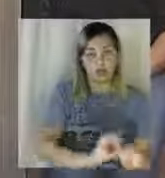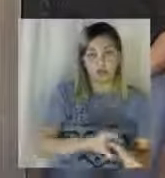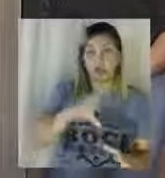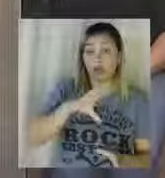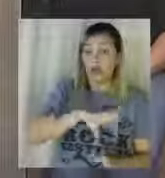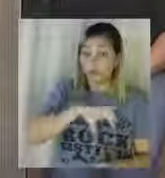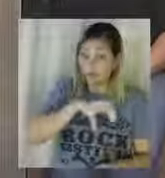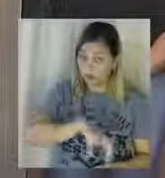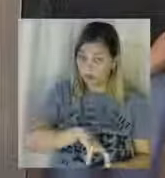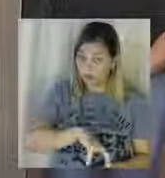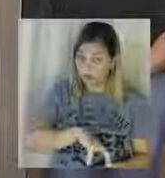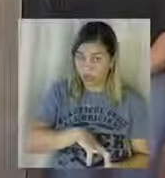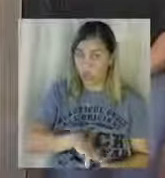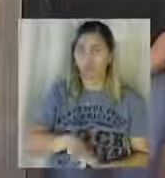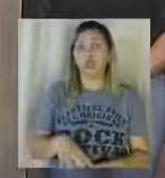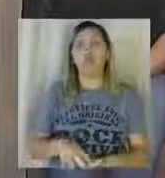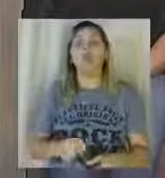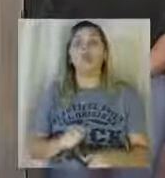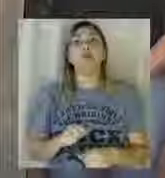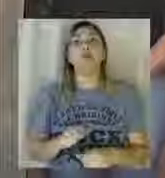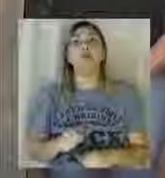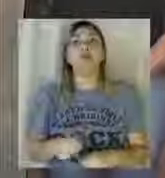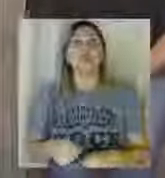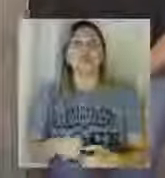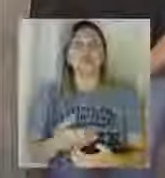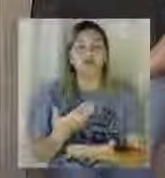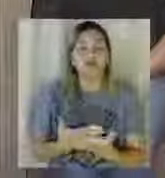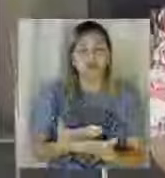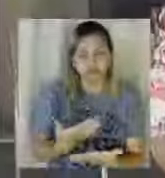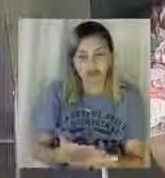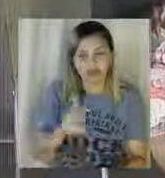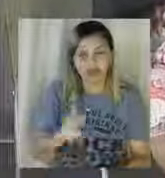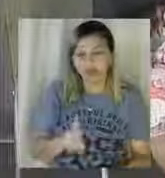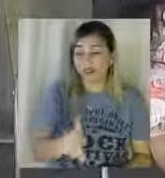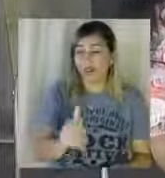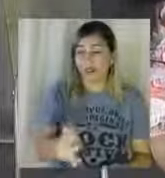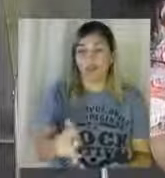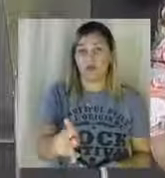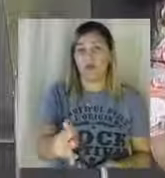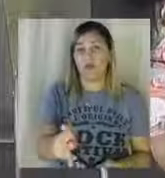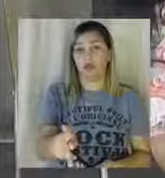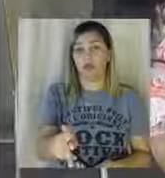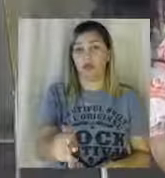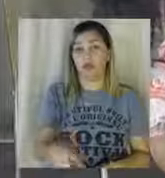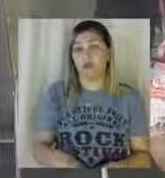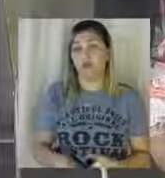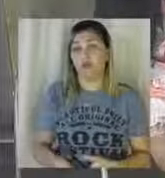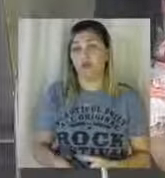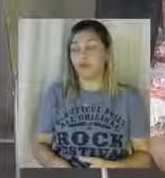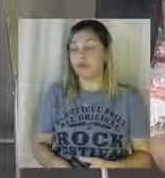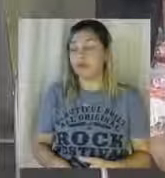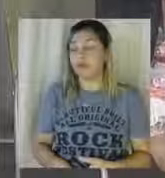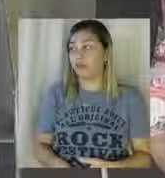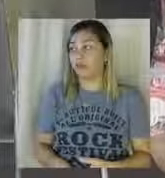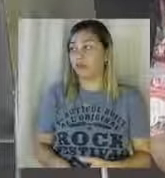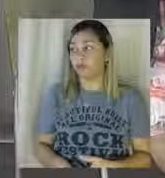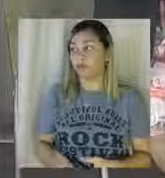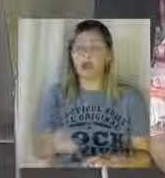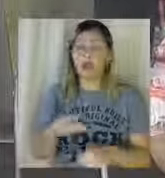muito difícil, me esforçar sempre. Acho que ela está falando em relação, às vezes, à mensagem,